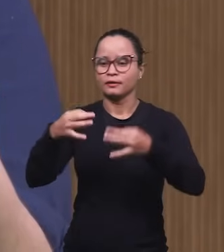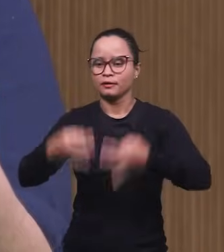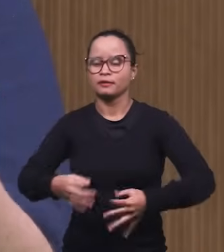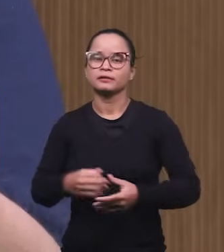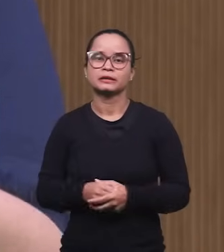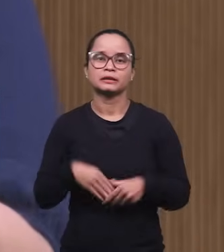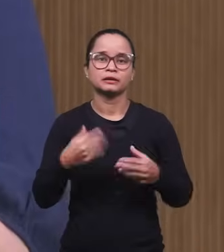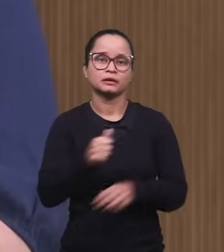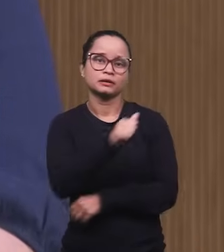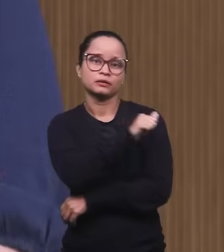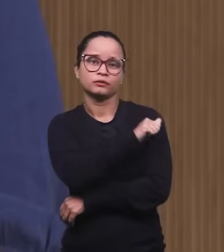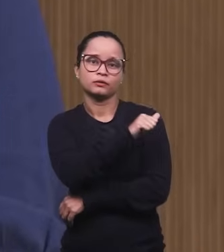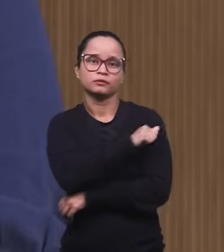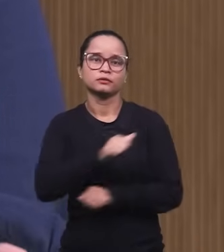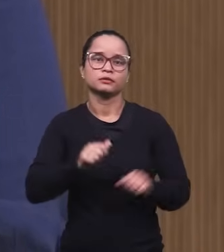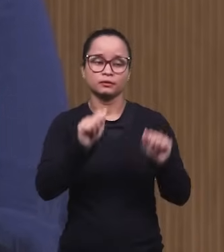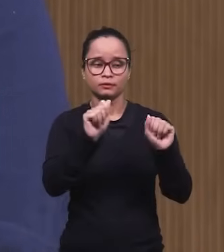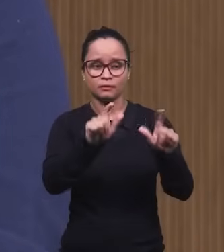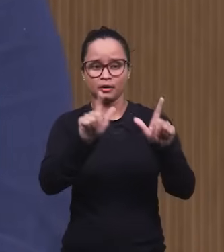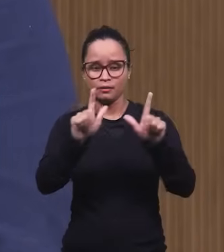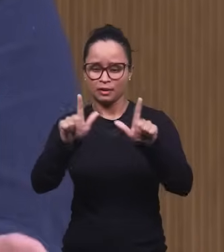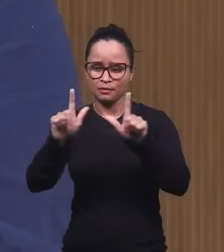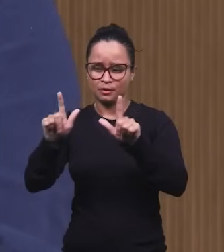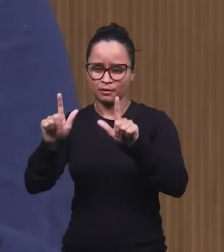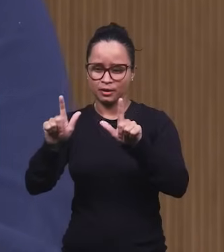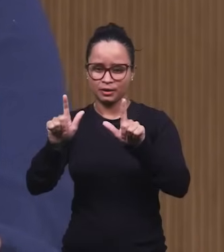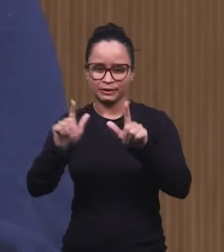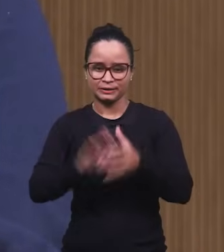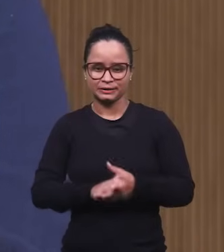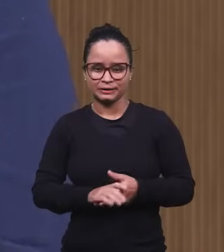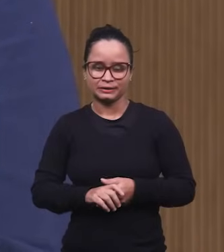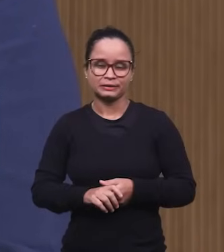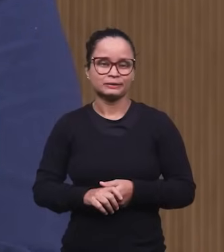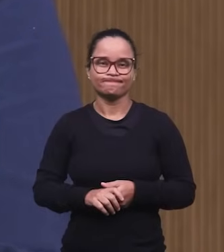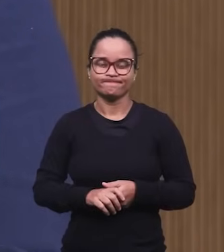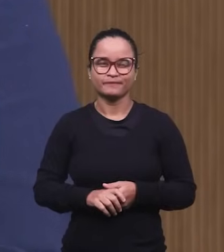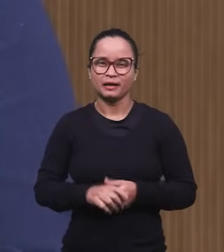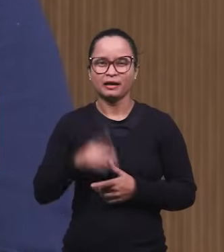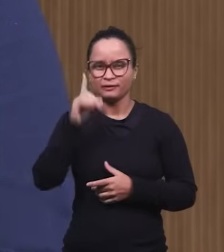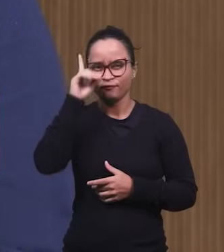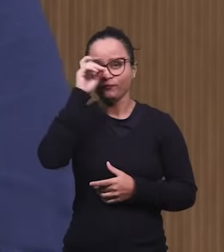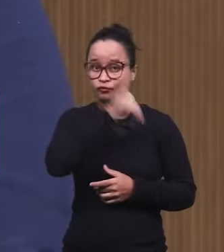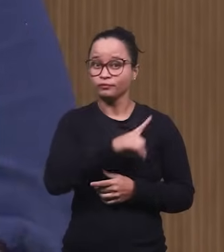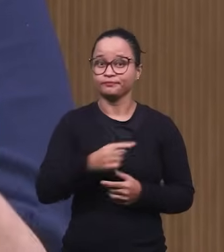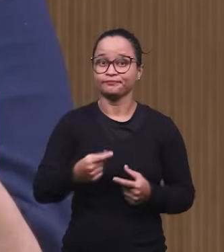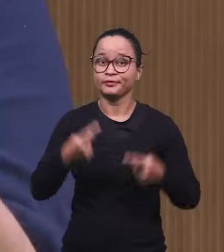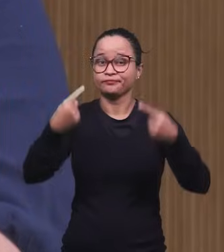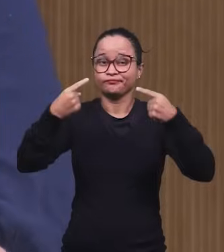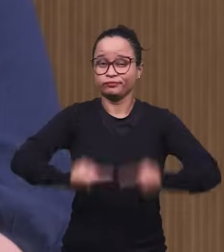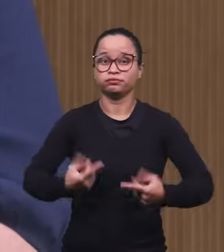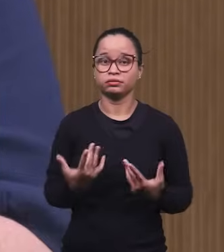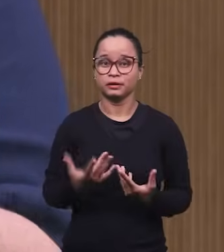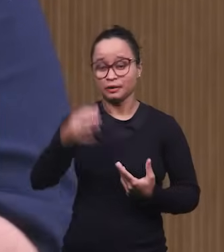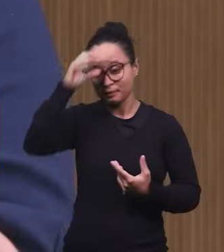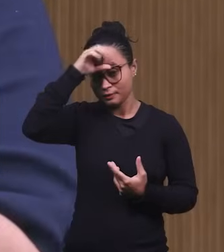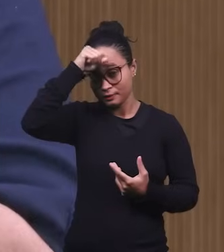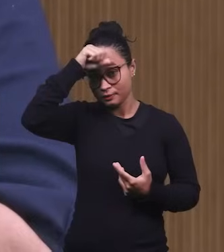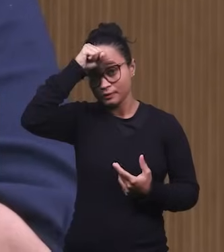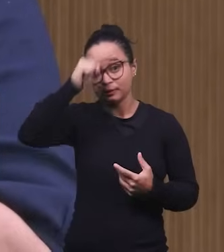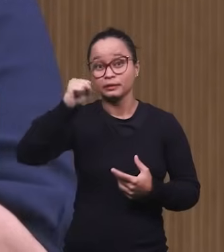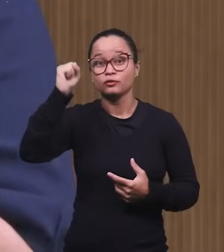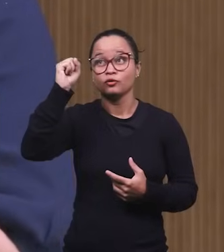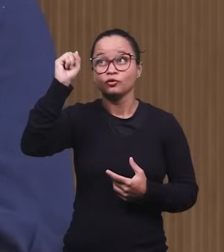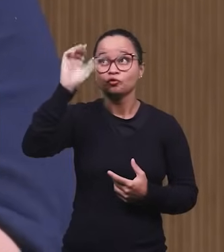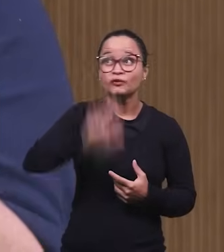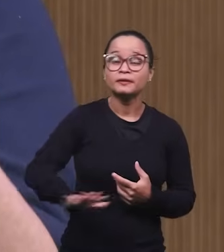funcionava. O aluno cheio de tela, que é algo que a gente não recomenda. Então, foi um grande desafio, tanto no aprendizado como no